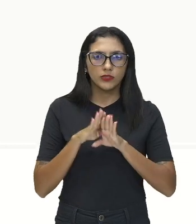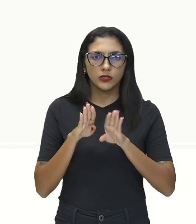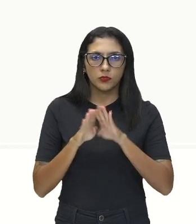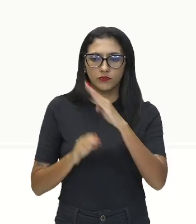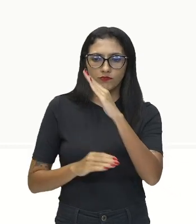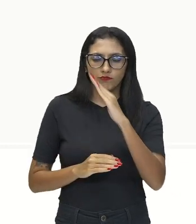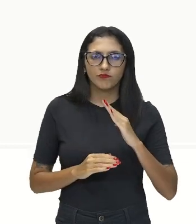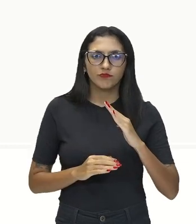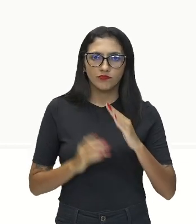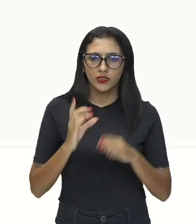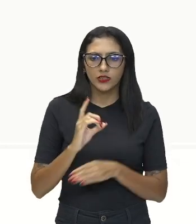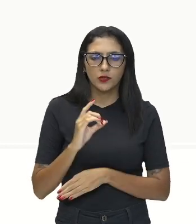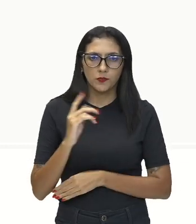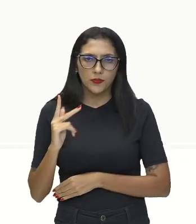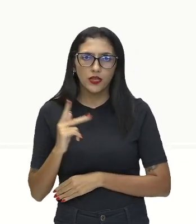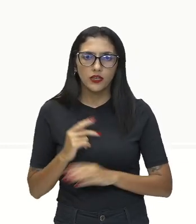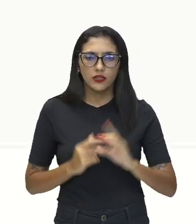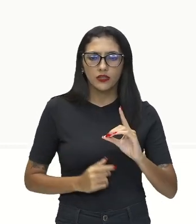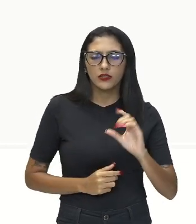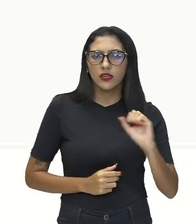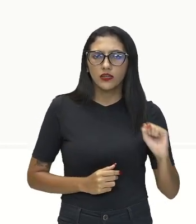diagonal principal e secundária.